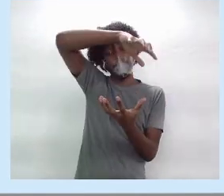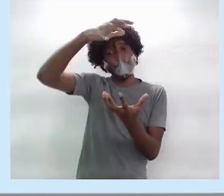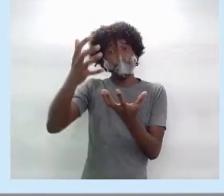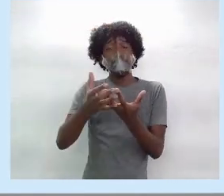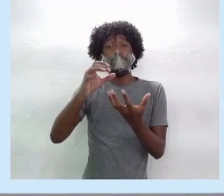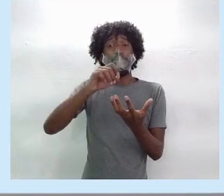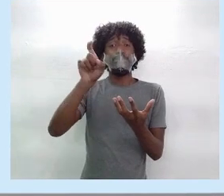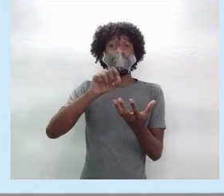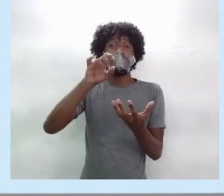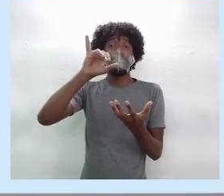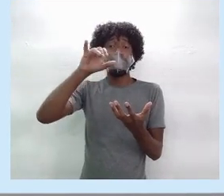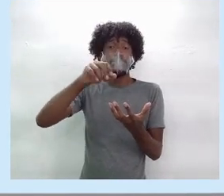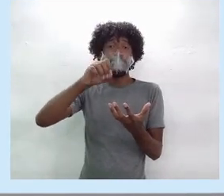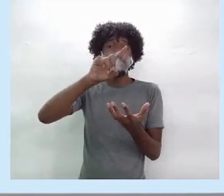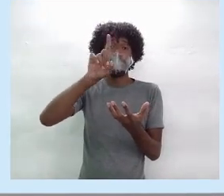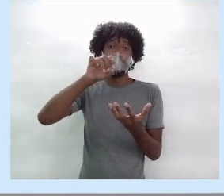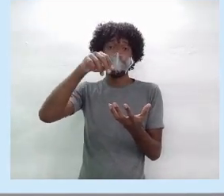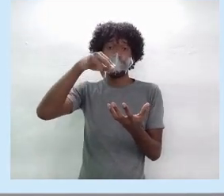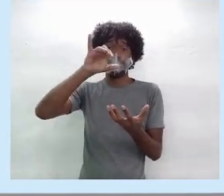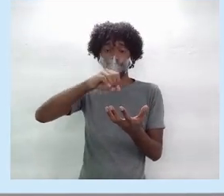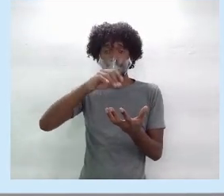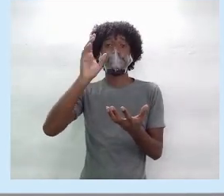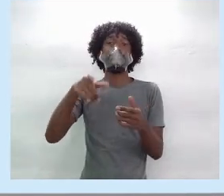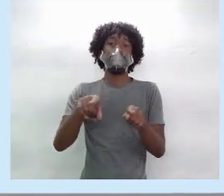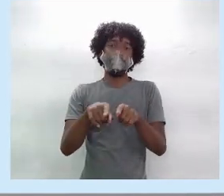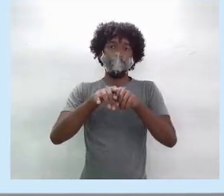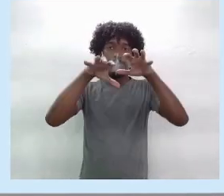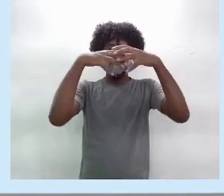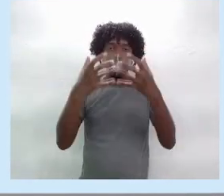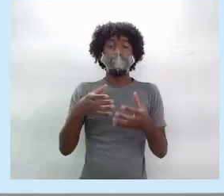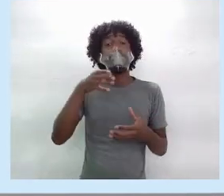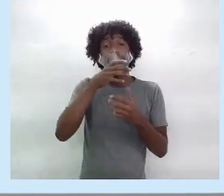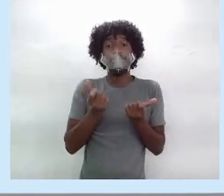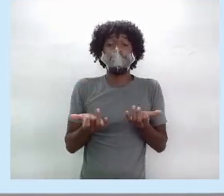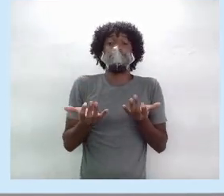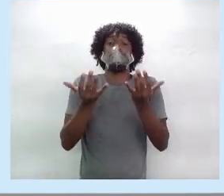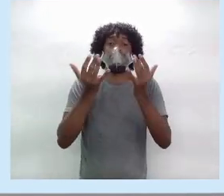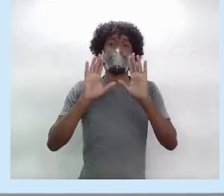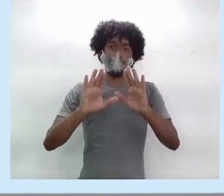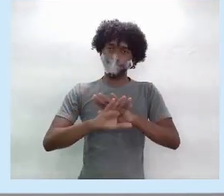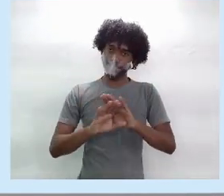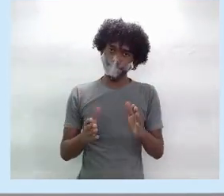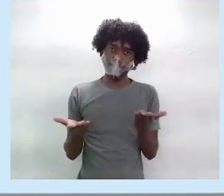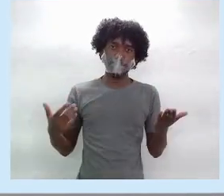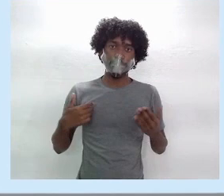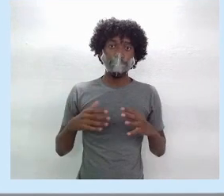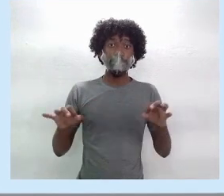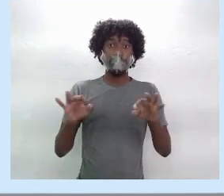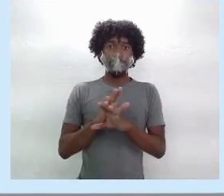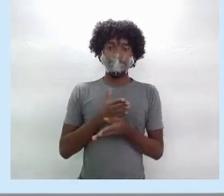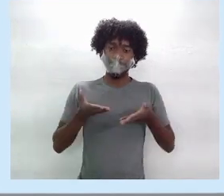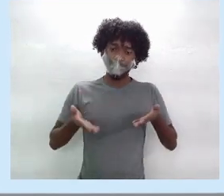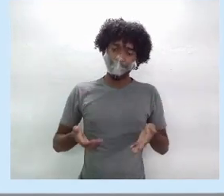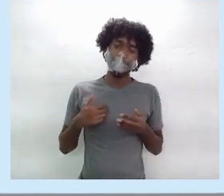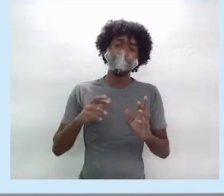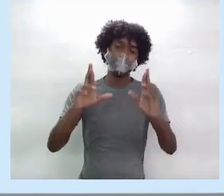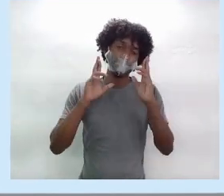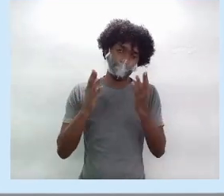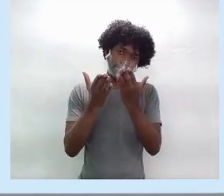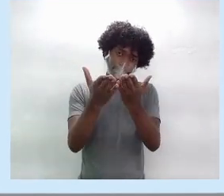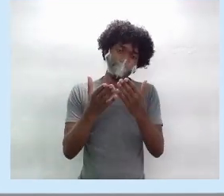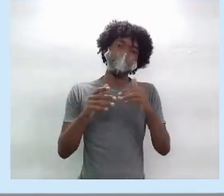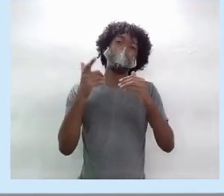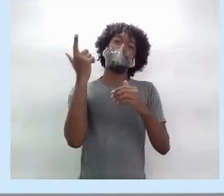pelo aumento do efeito estufa. Bom, eu vou ficando por aqui. Eu gostaria que vocês dessem